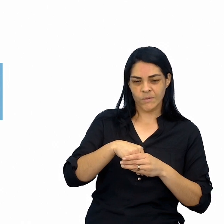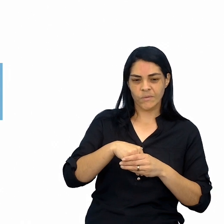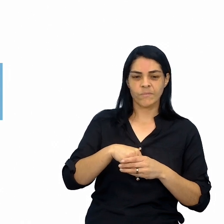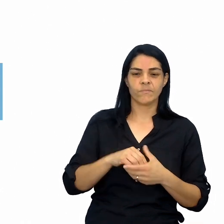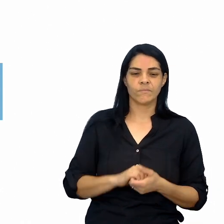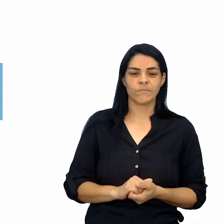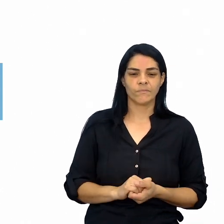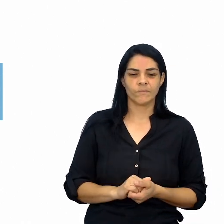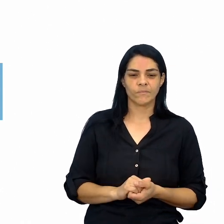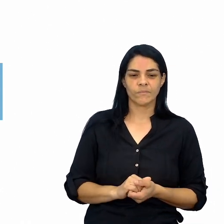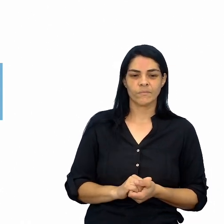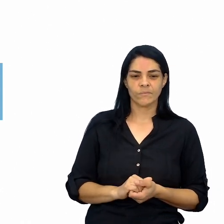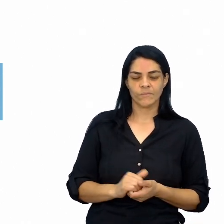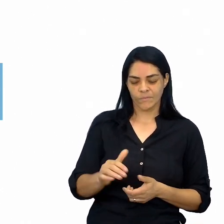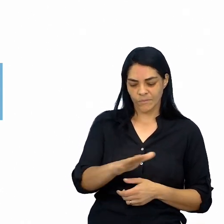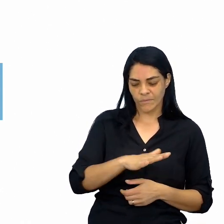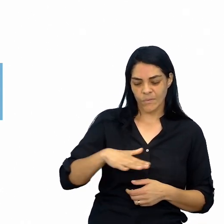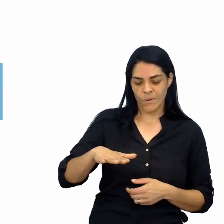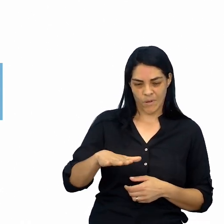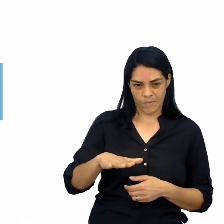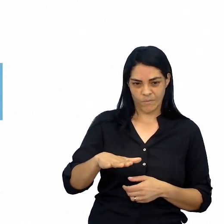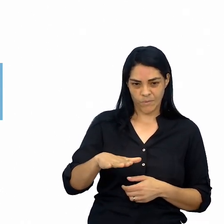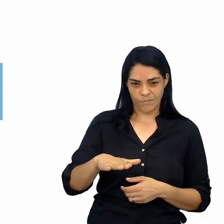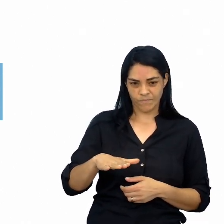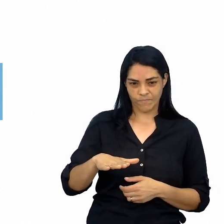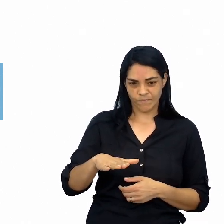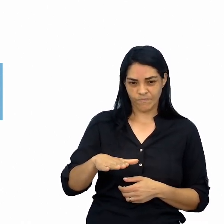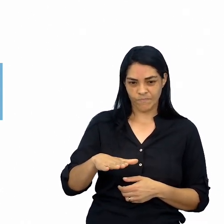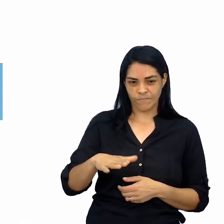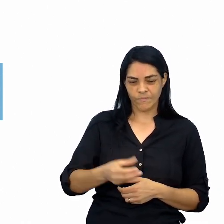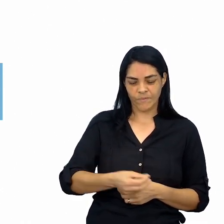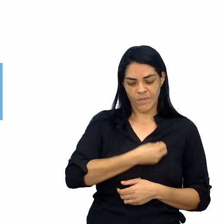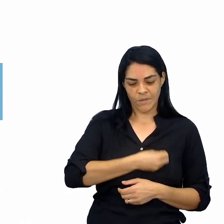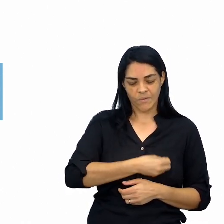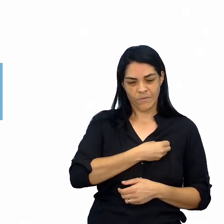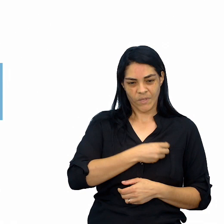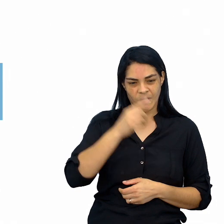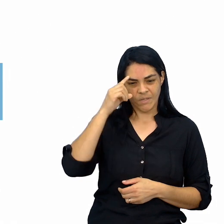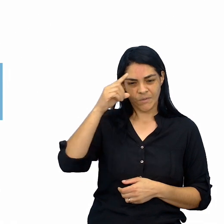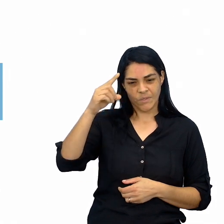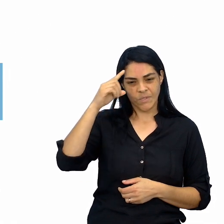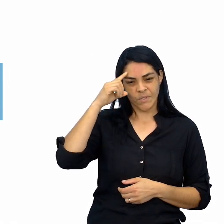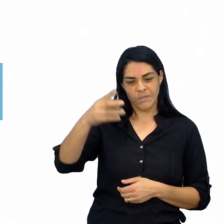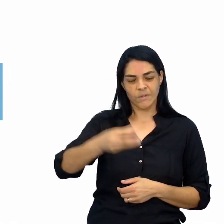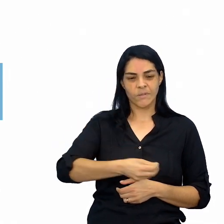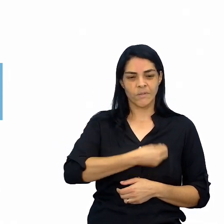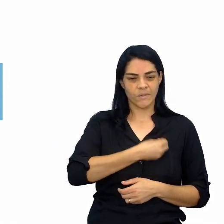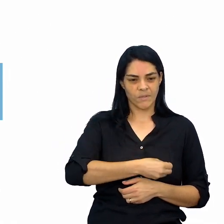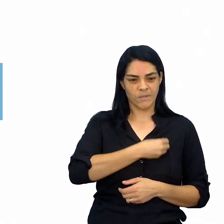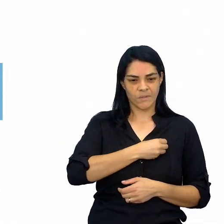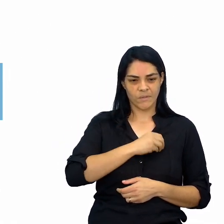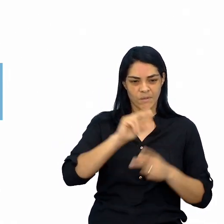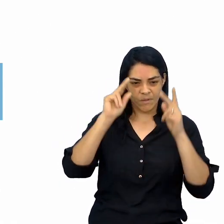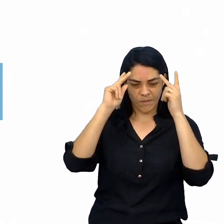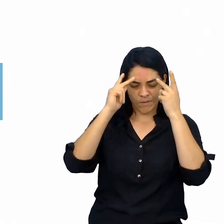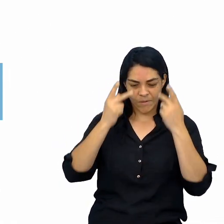em um determinado campo de atuação. Vida cotidiana, vida